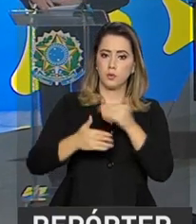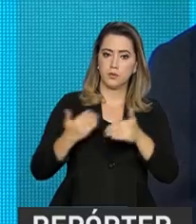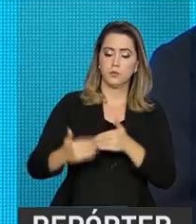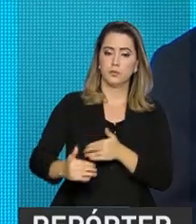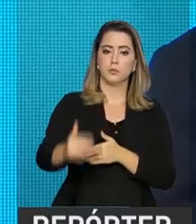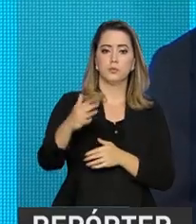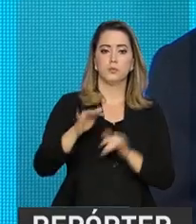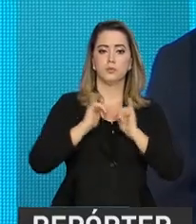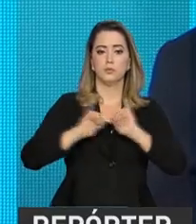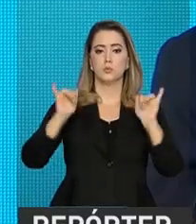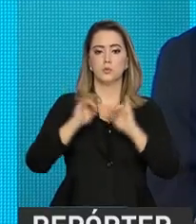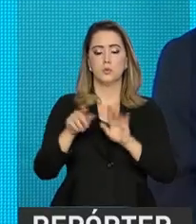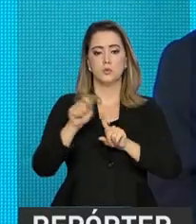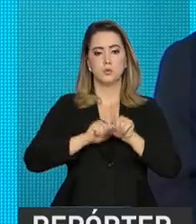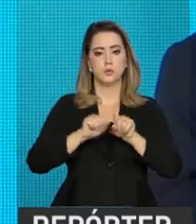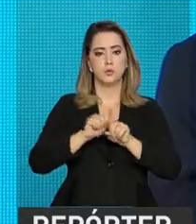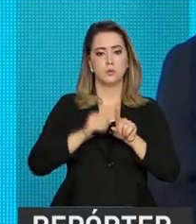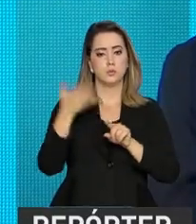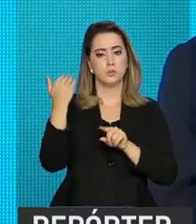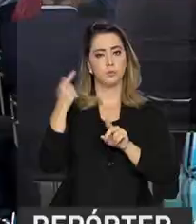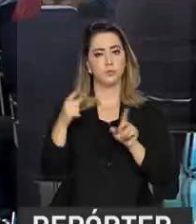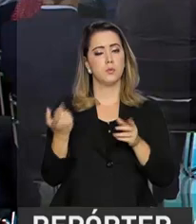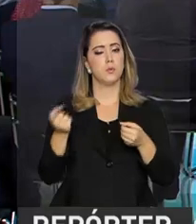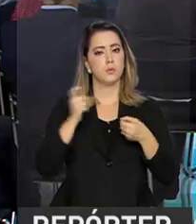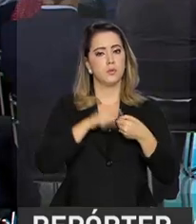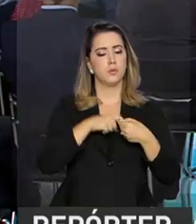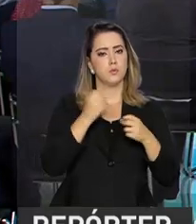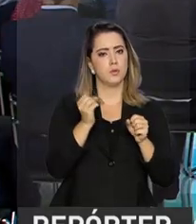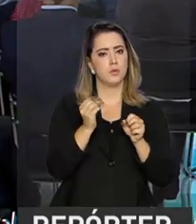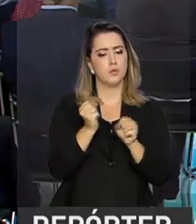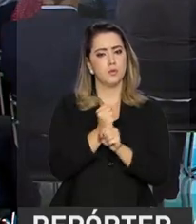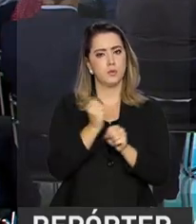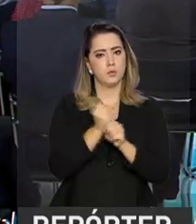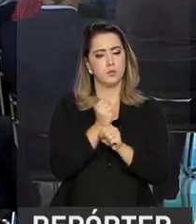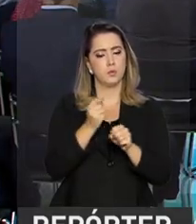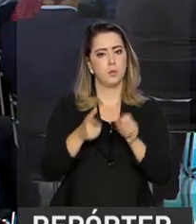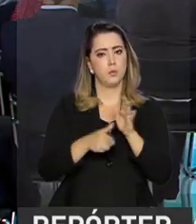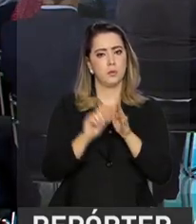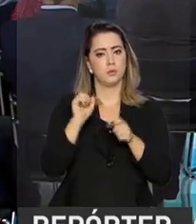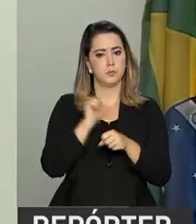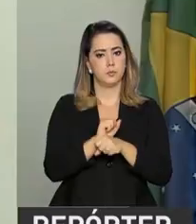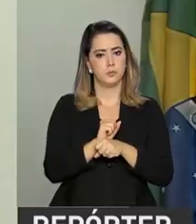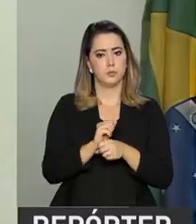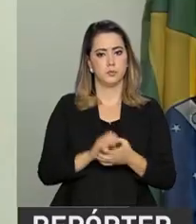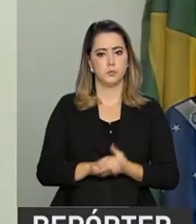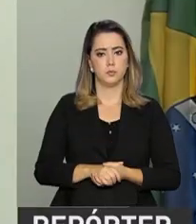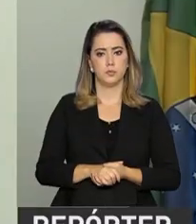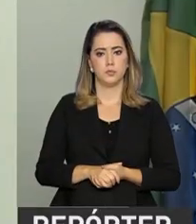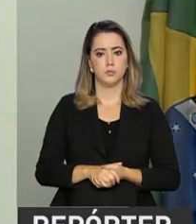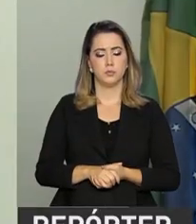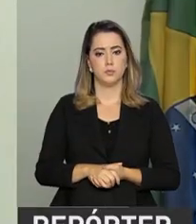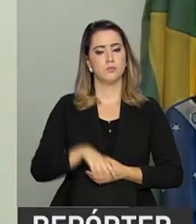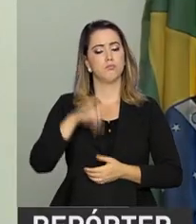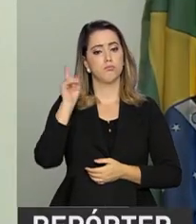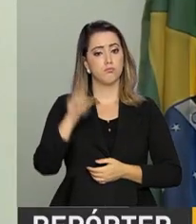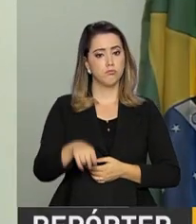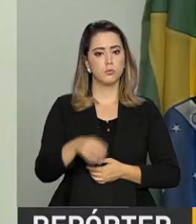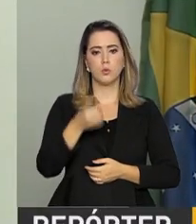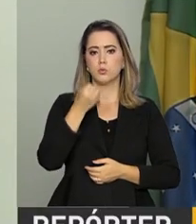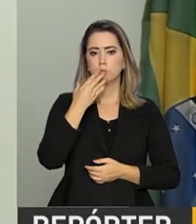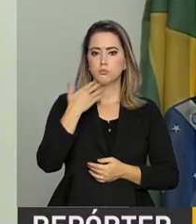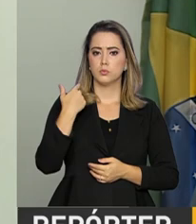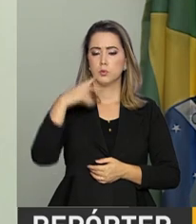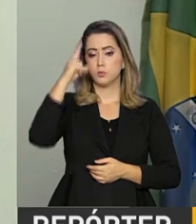Avançar, lançado no mês passado para retomada e conclusão de obras paradas em todo o país. Será um grande legado desse